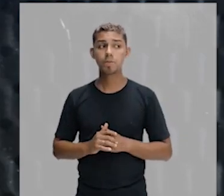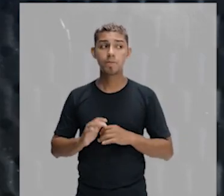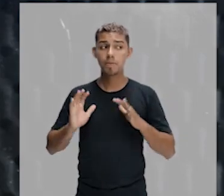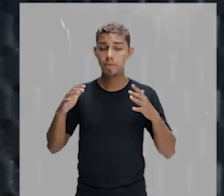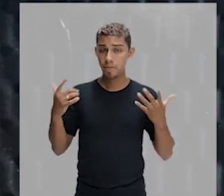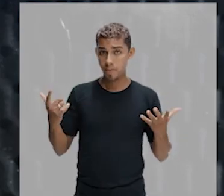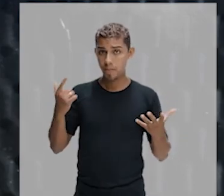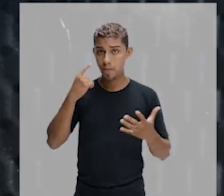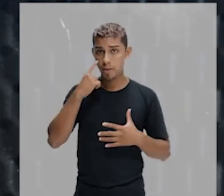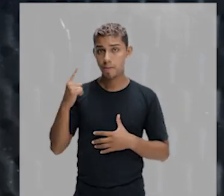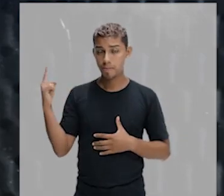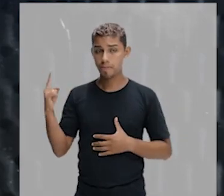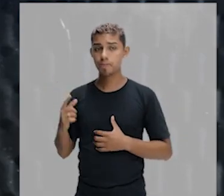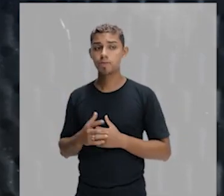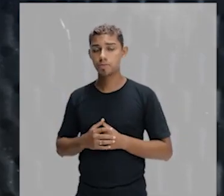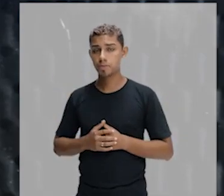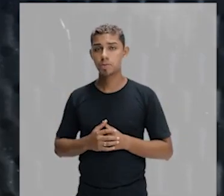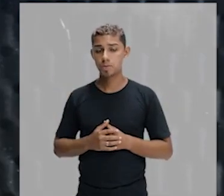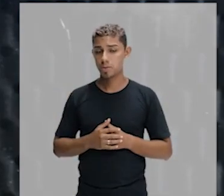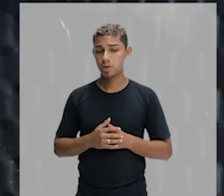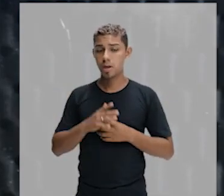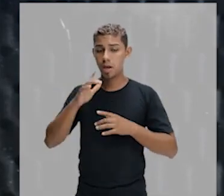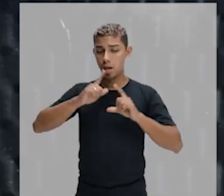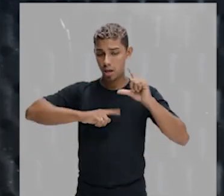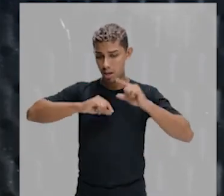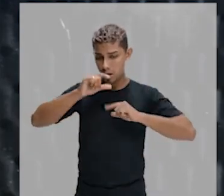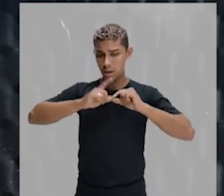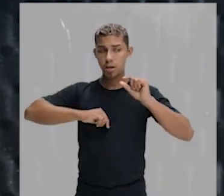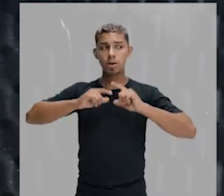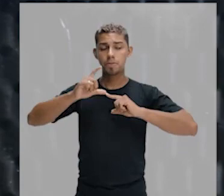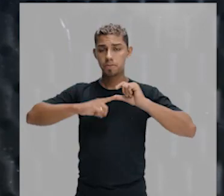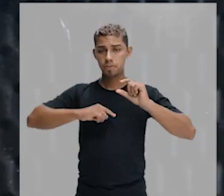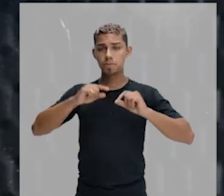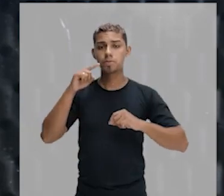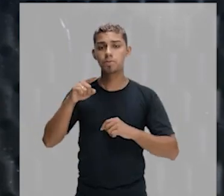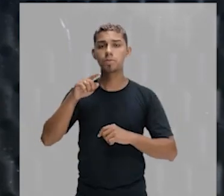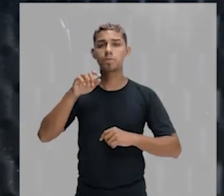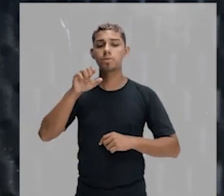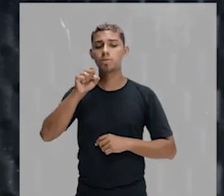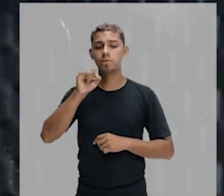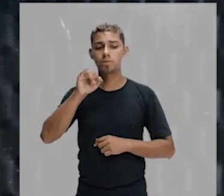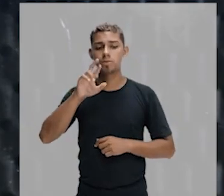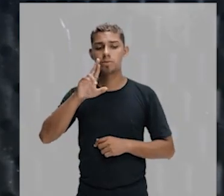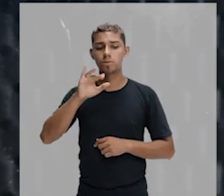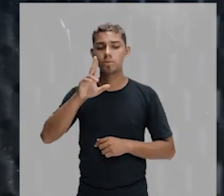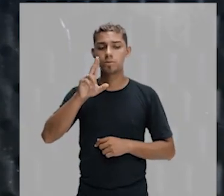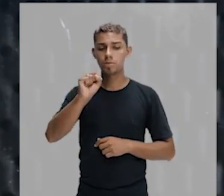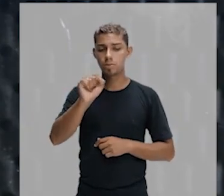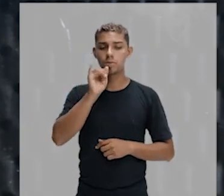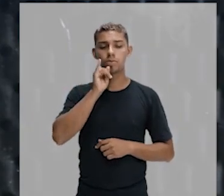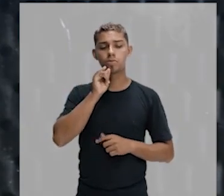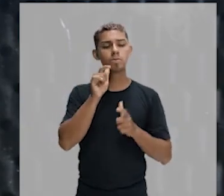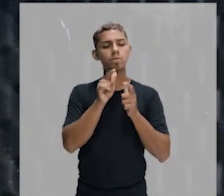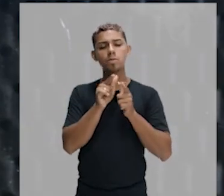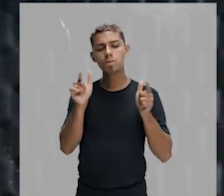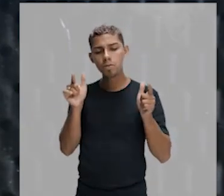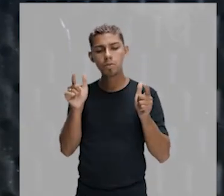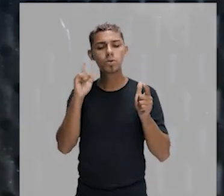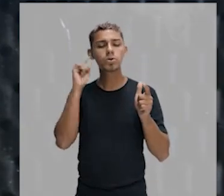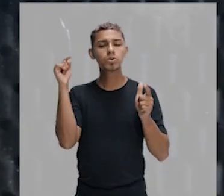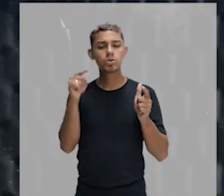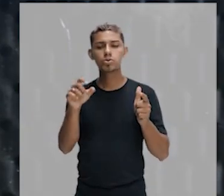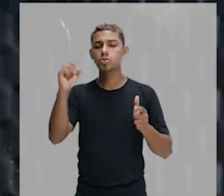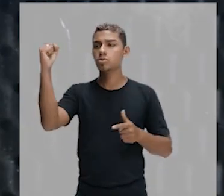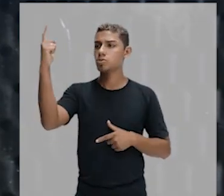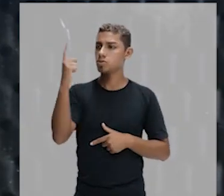Então, essa estrela Sirius ela tem um tamanho relativamente muito maior do que o nosso Sol, tá certo? É